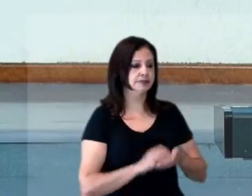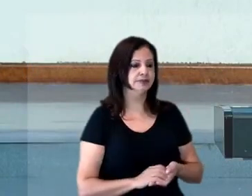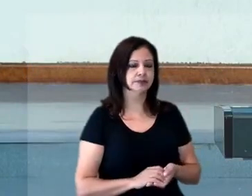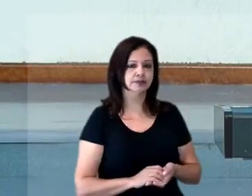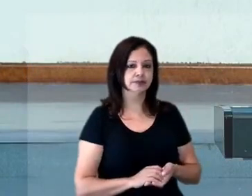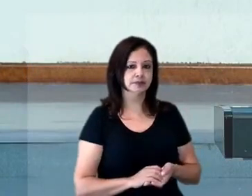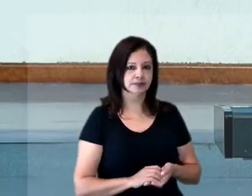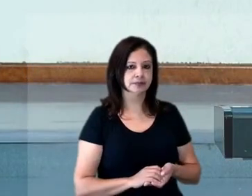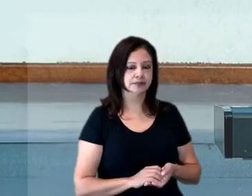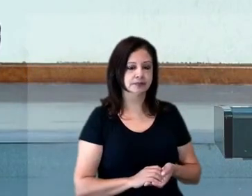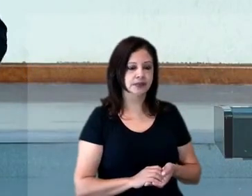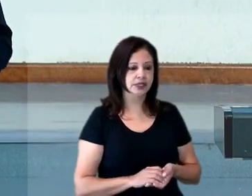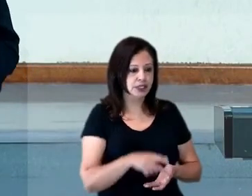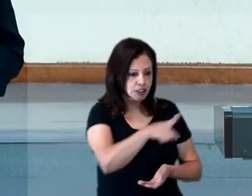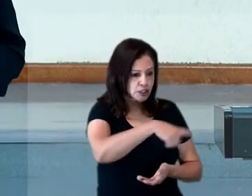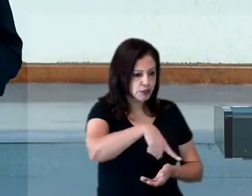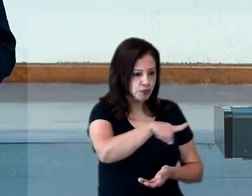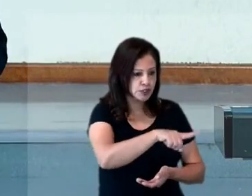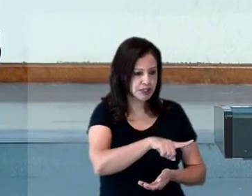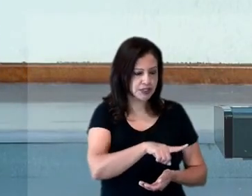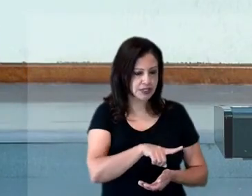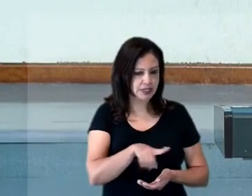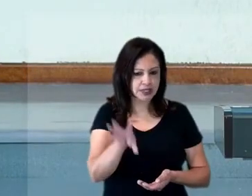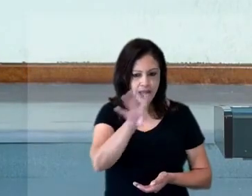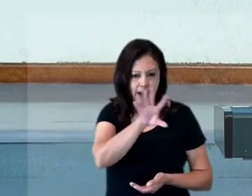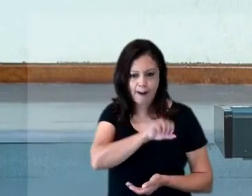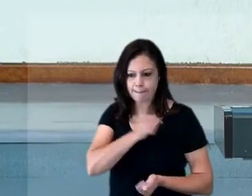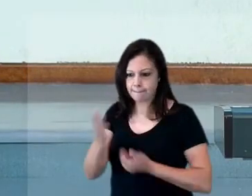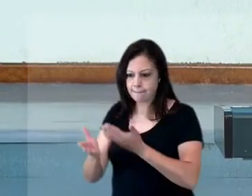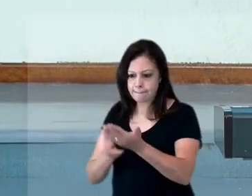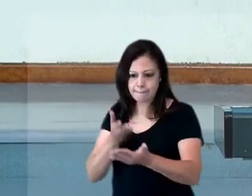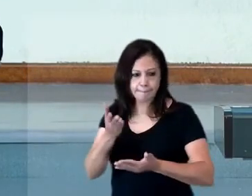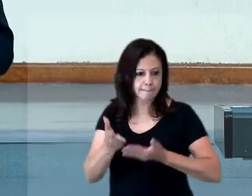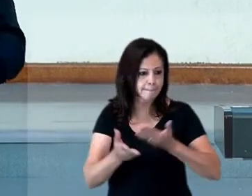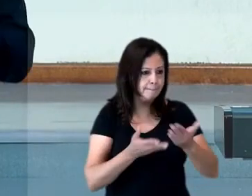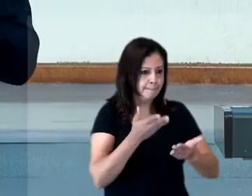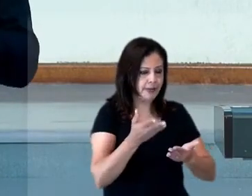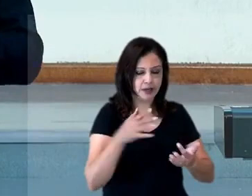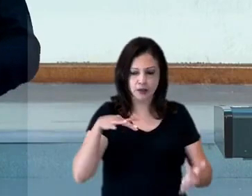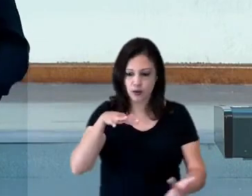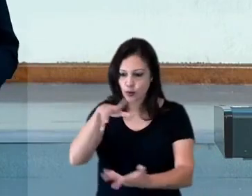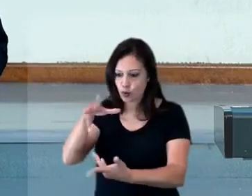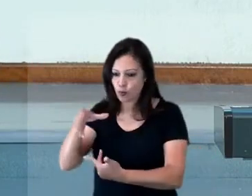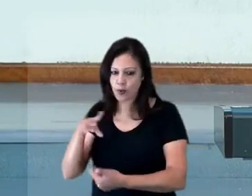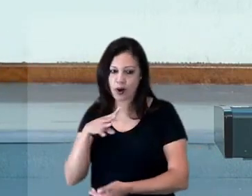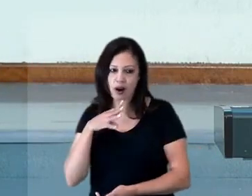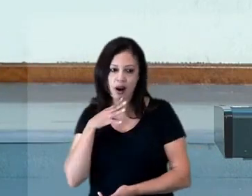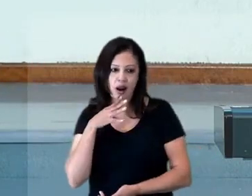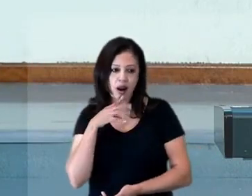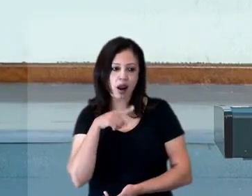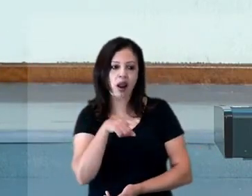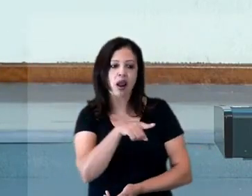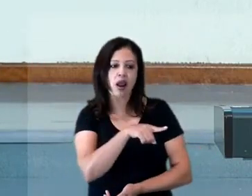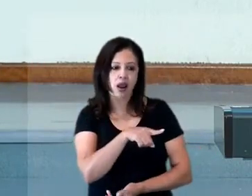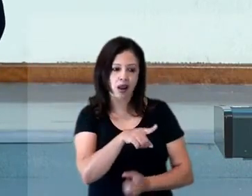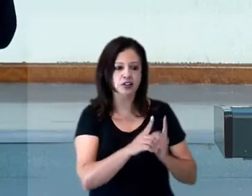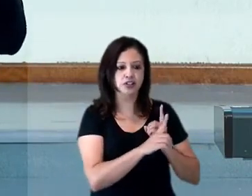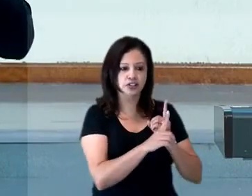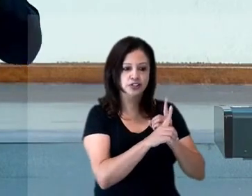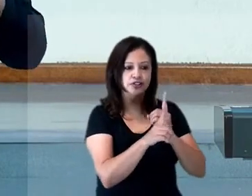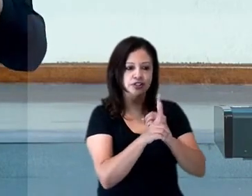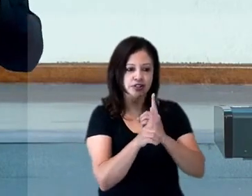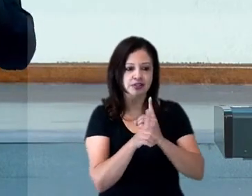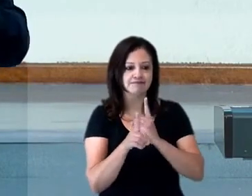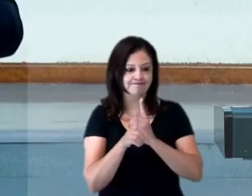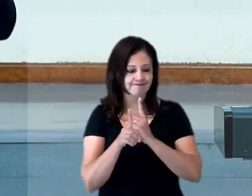todos saberão que são meus discípulos, se vocês se amarem uns aos outros. Amar uns